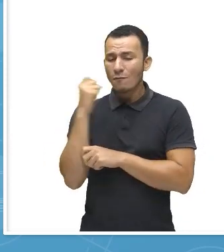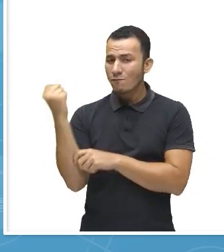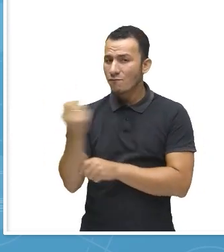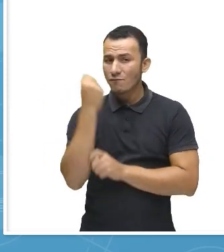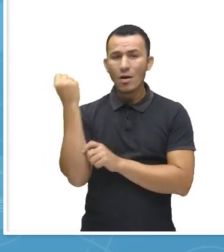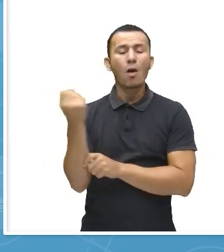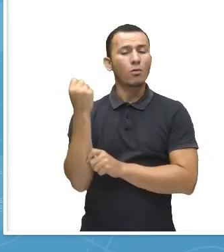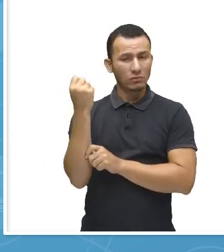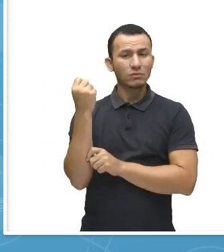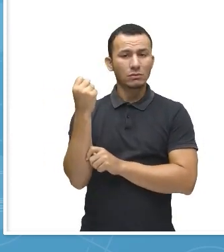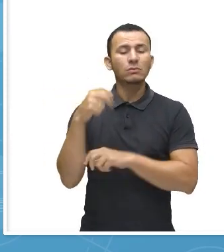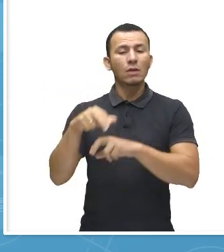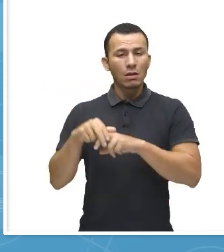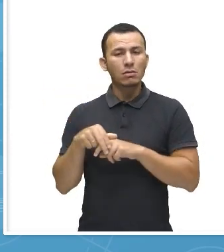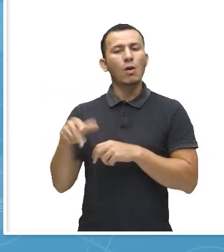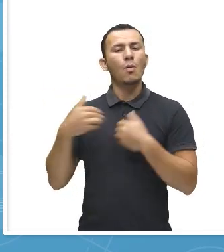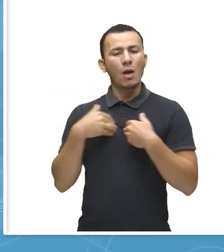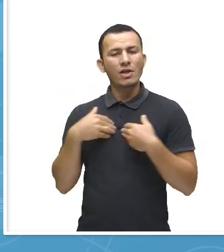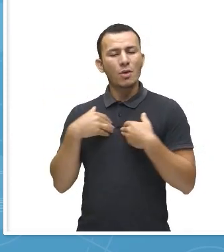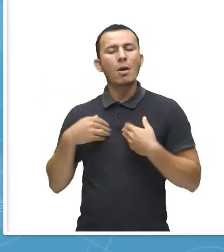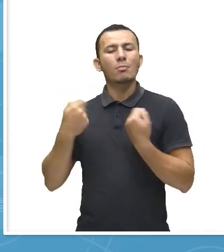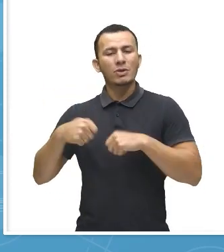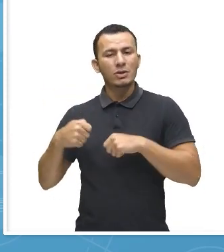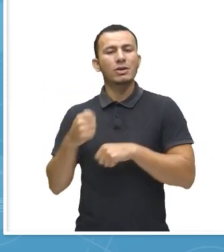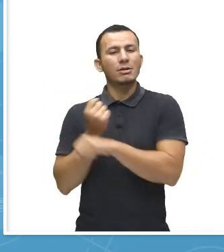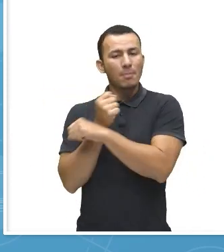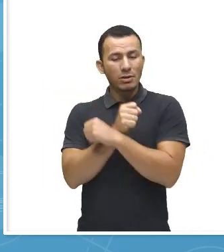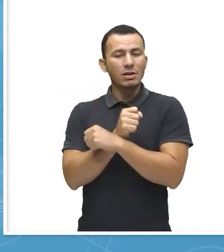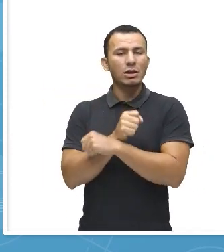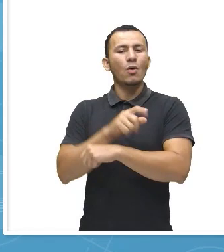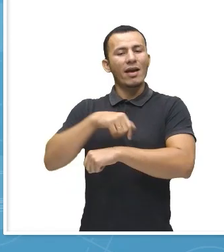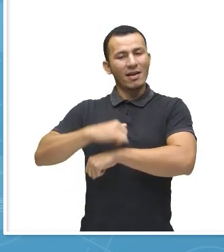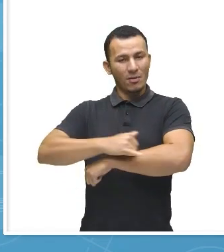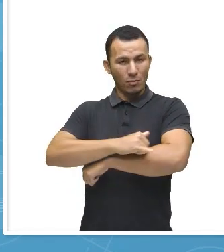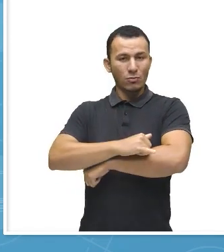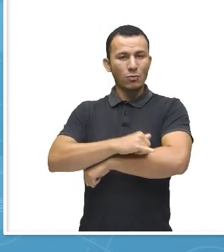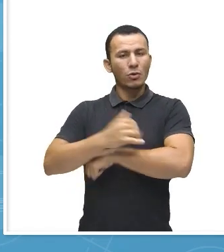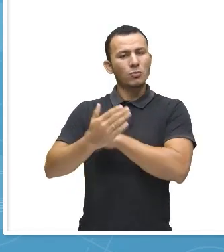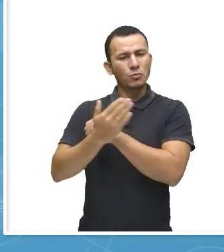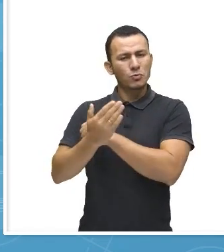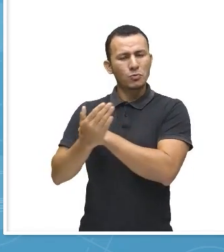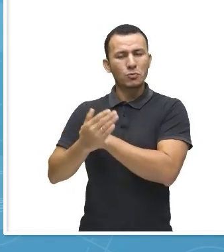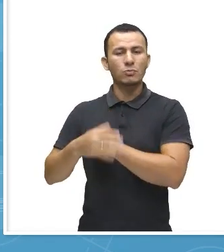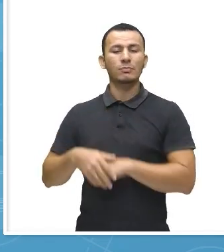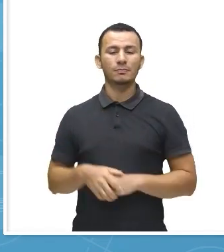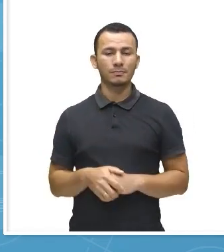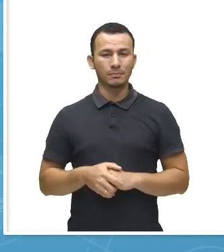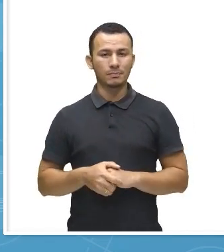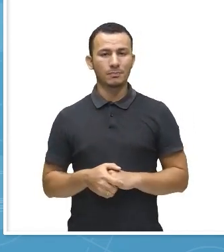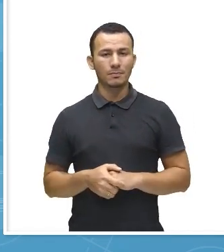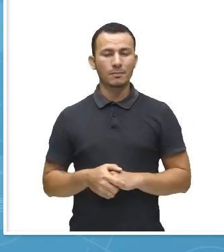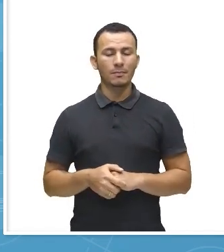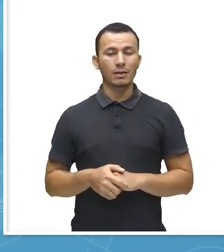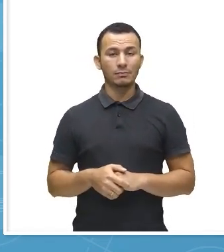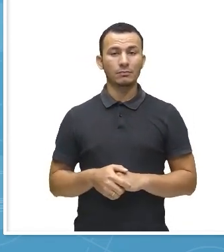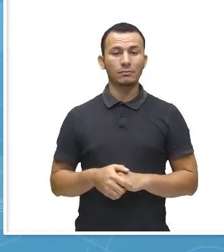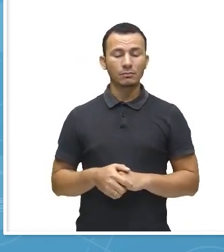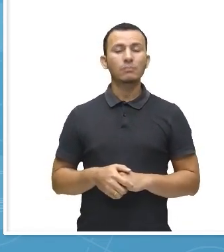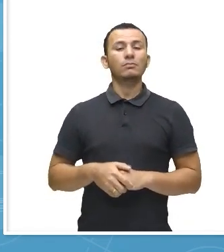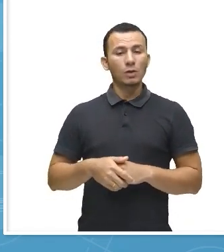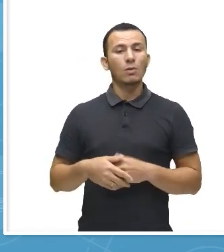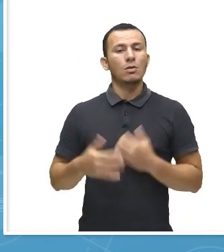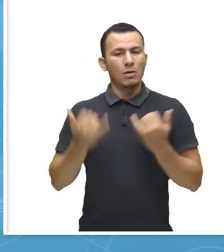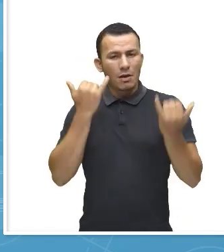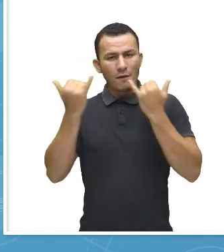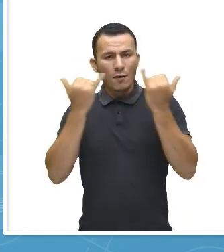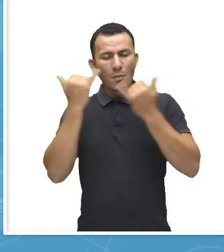muito fria, então aqueles animais precisam de uma proteção. Vamos ver mais informações ali sobre os tecidos e o que a gente observa agora